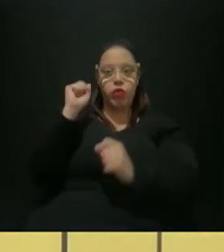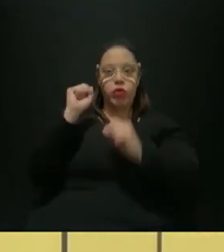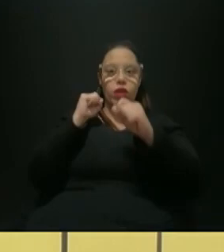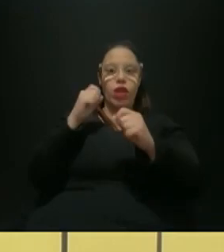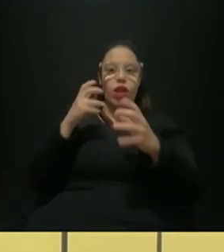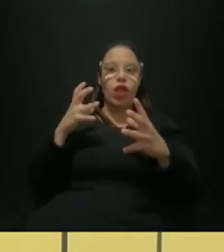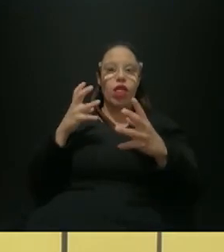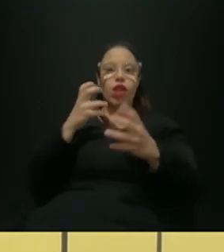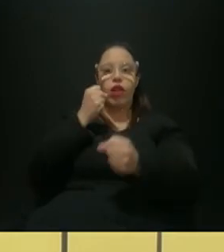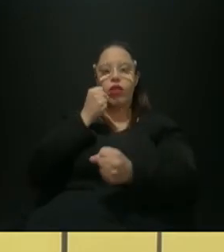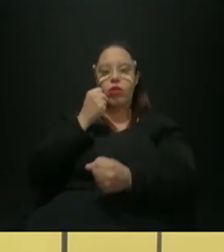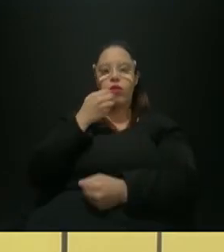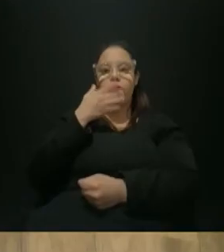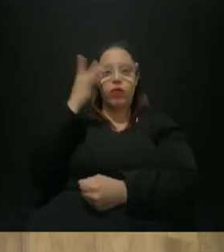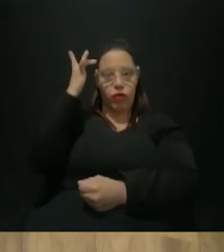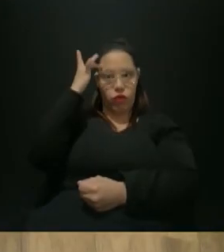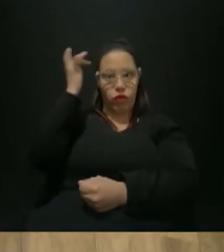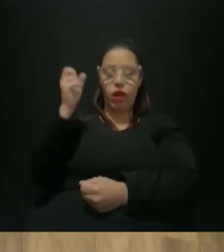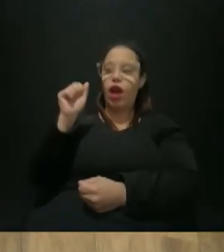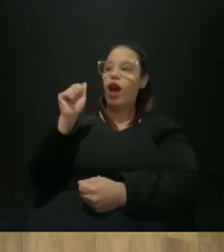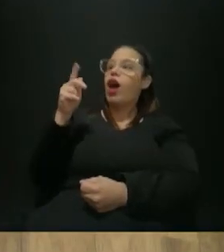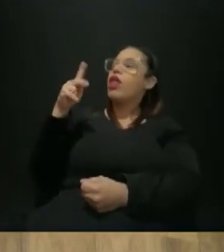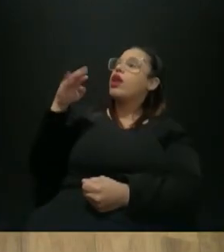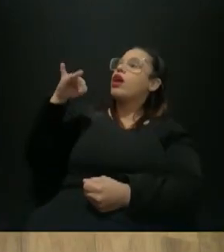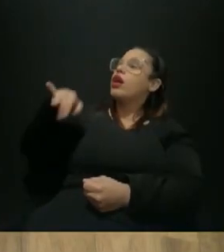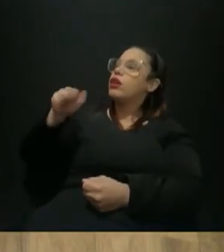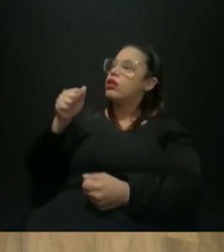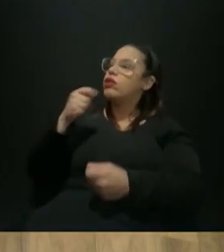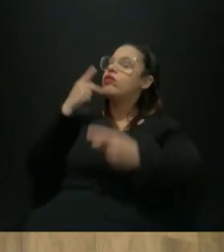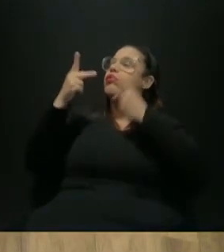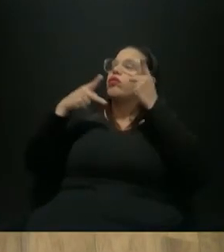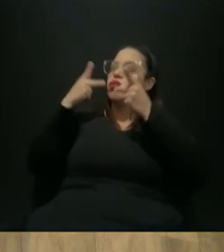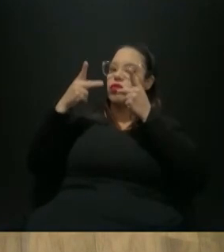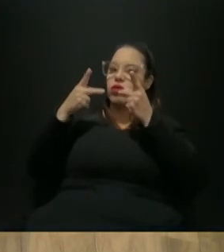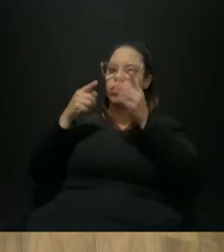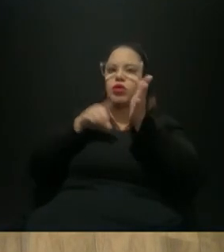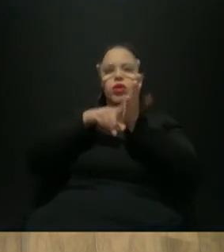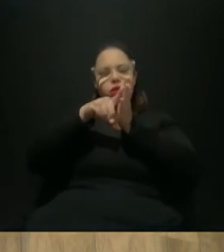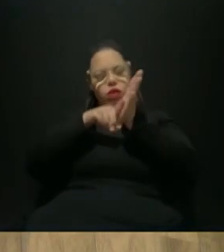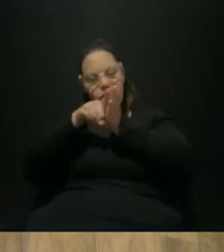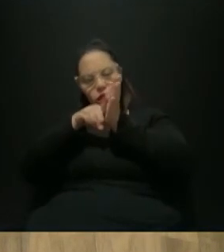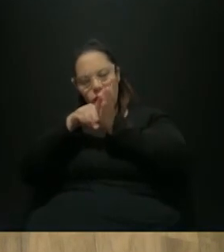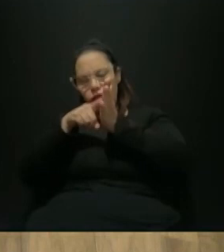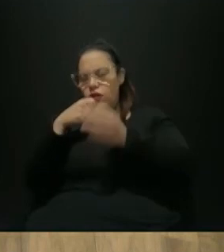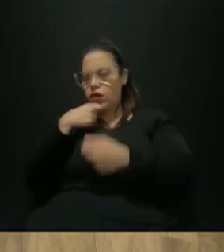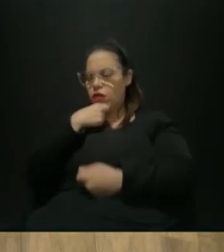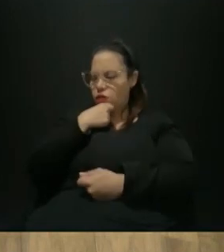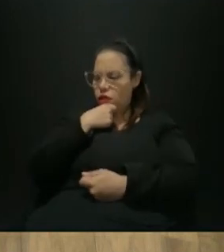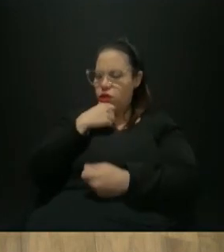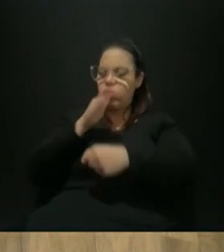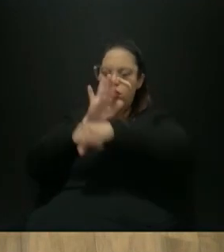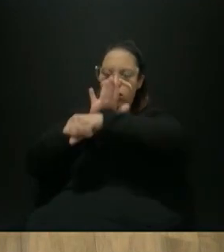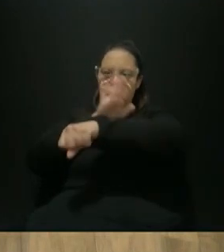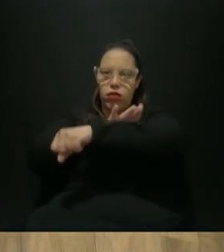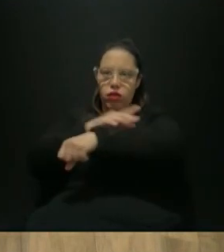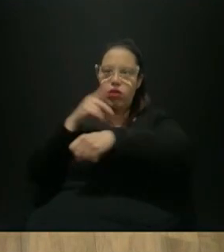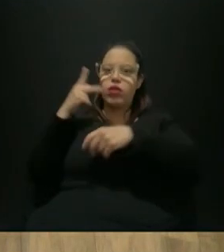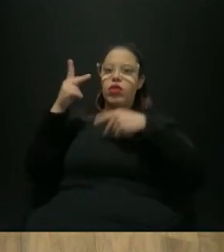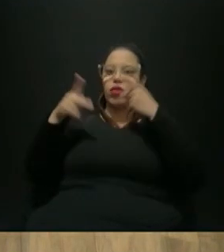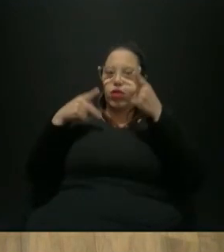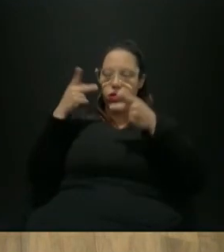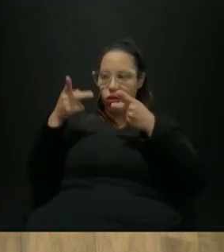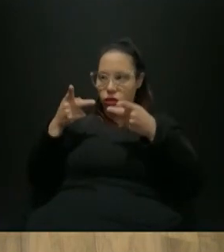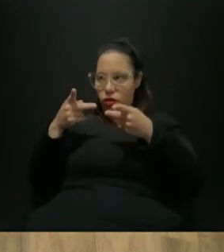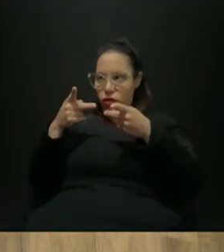verdade. Agora, Adriana, a gente está falando aí desse estudo e desse cuidado, e você mencionou que agora existe